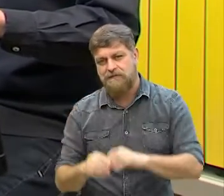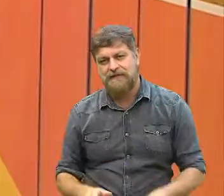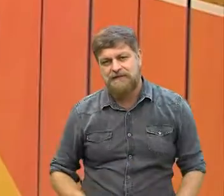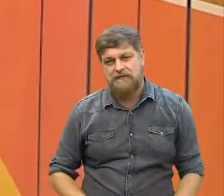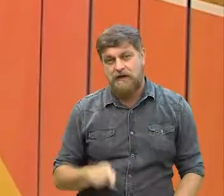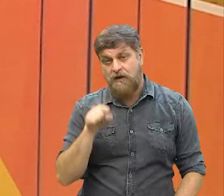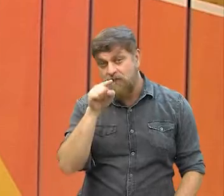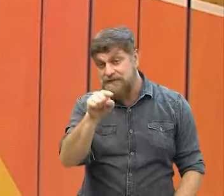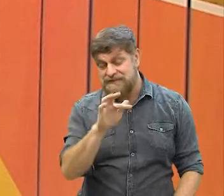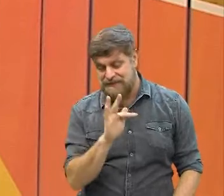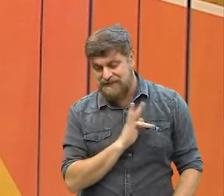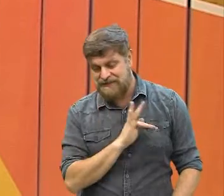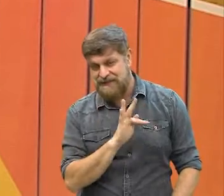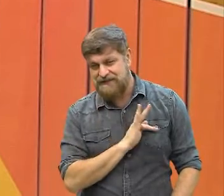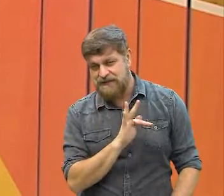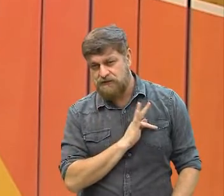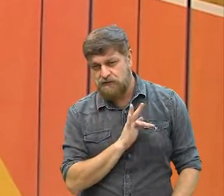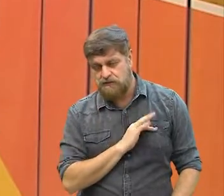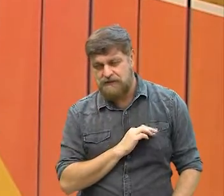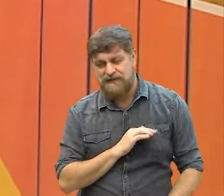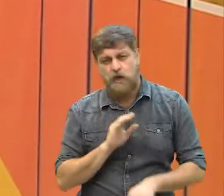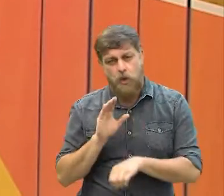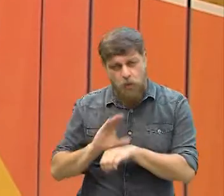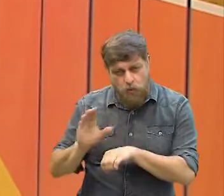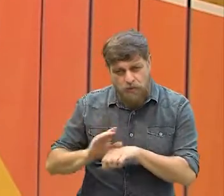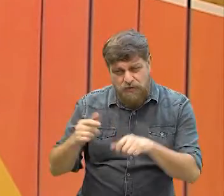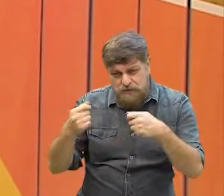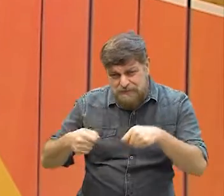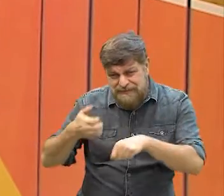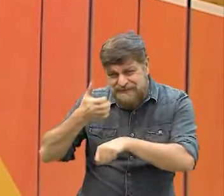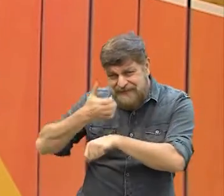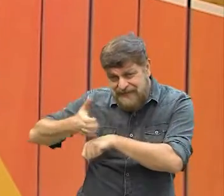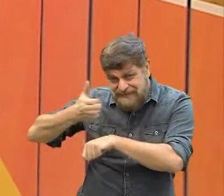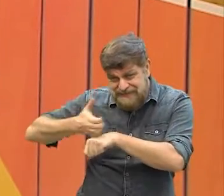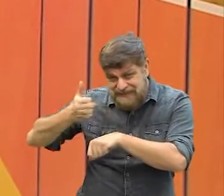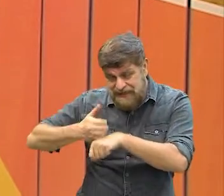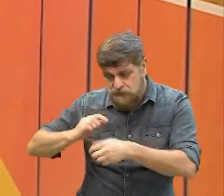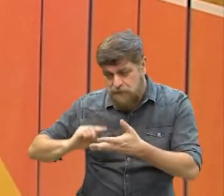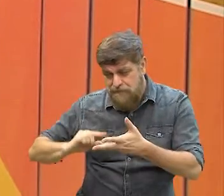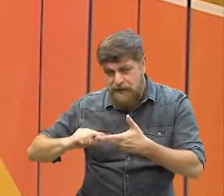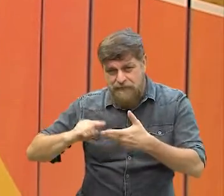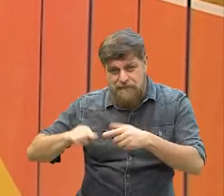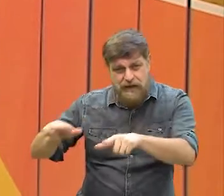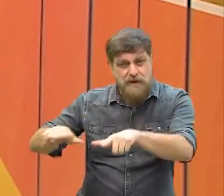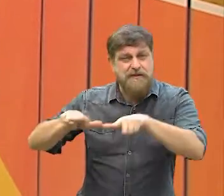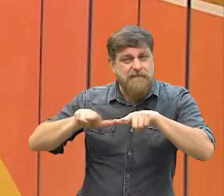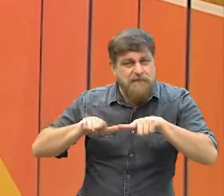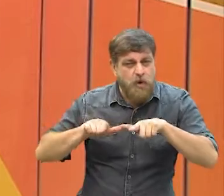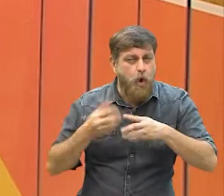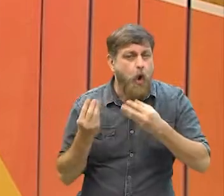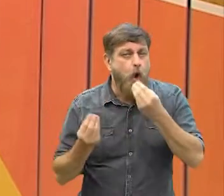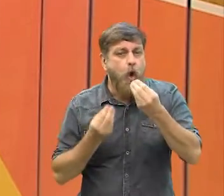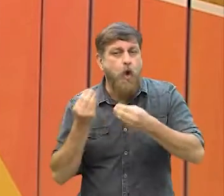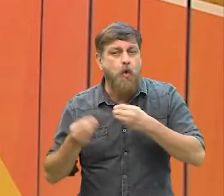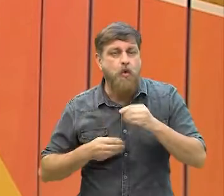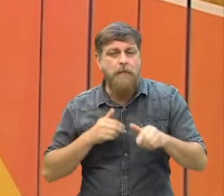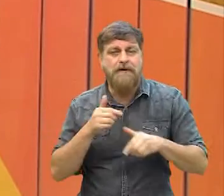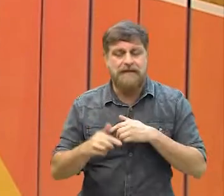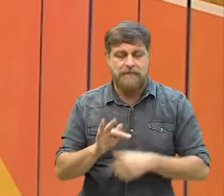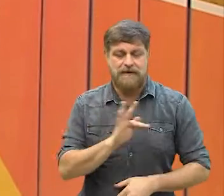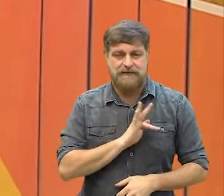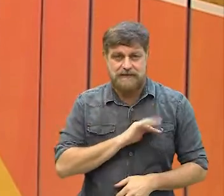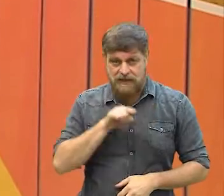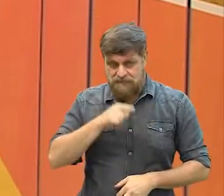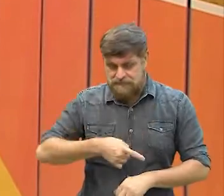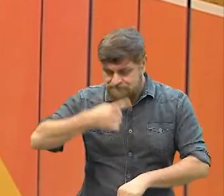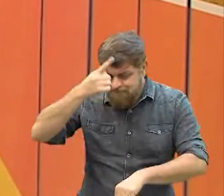tornar treinadora, são necessários cursos, estágios, precisa de licença? Como é que é este trabalho a partir